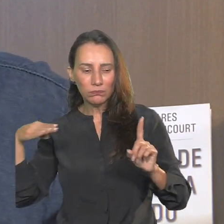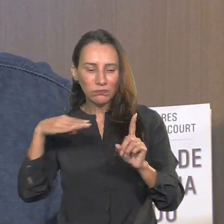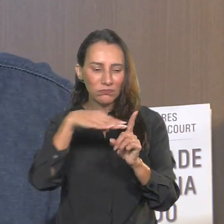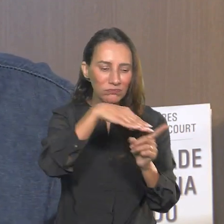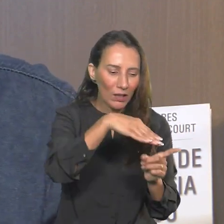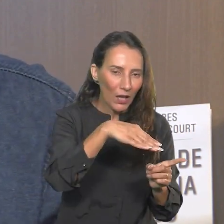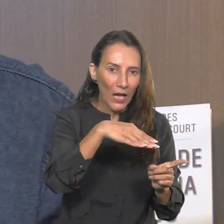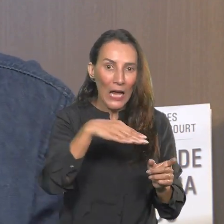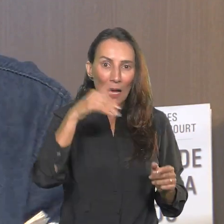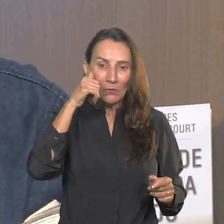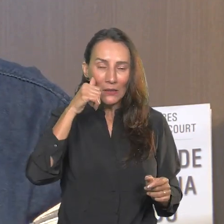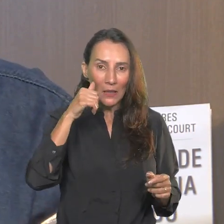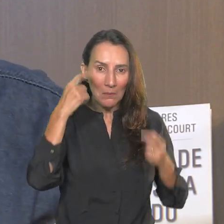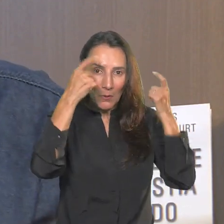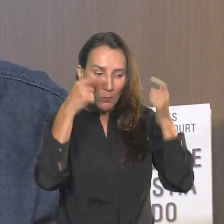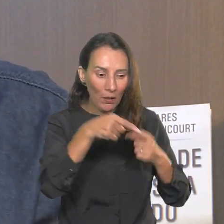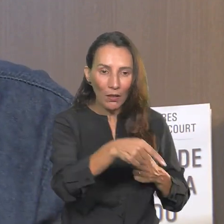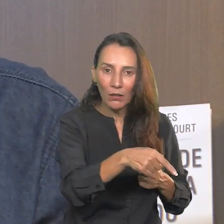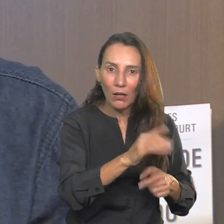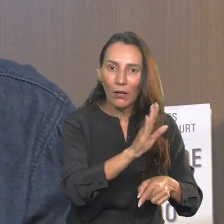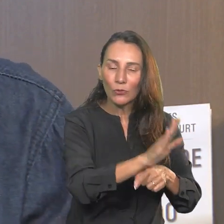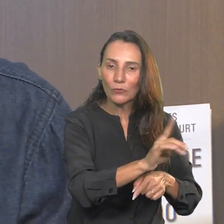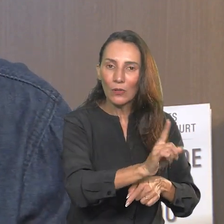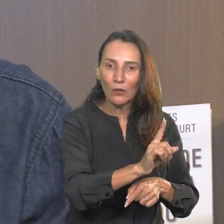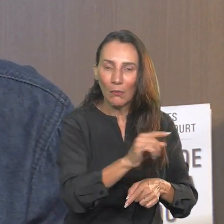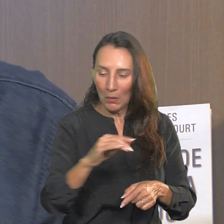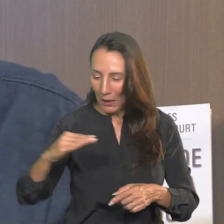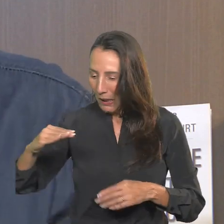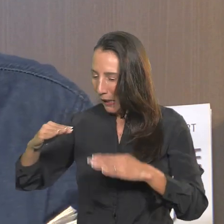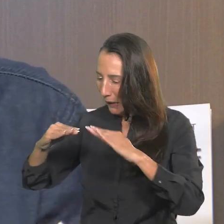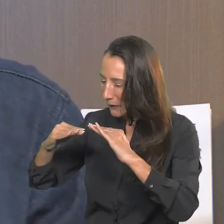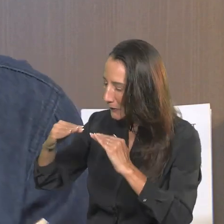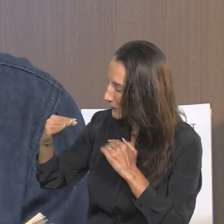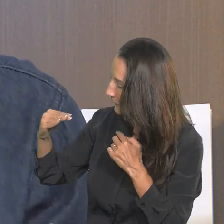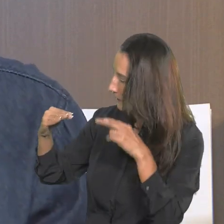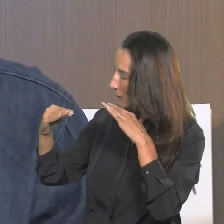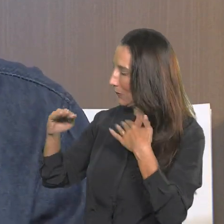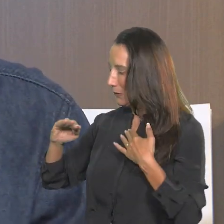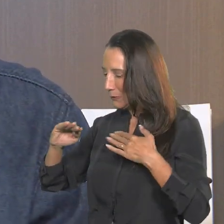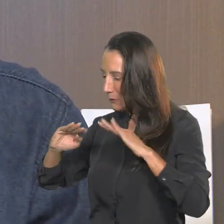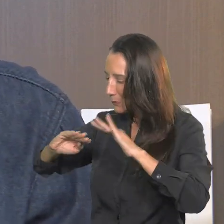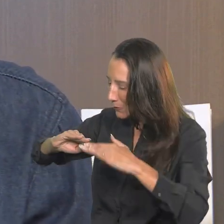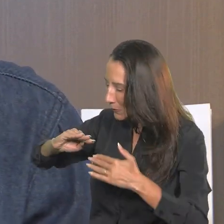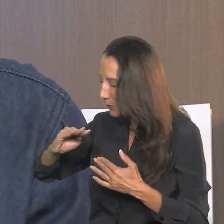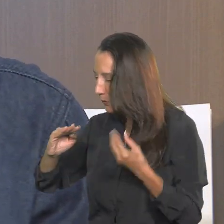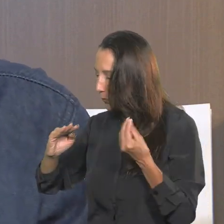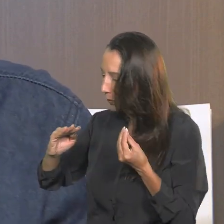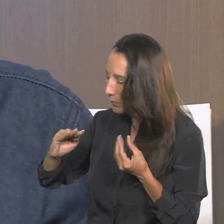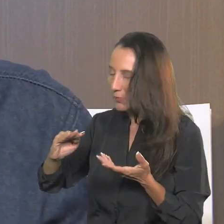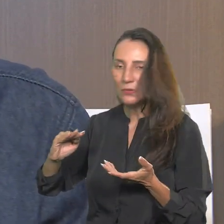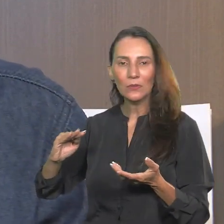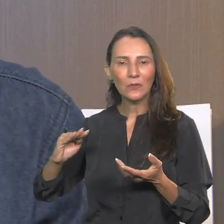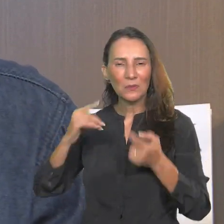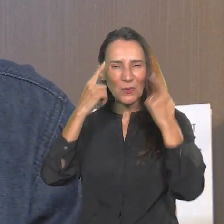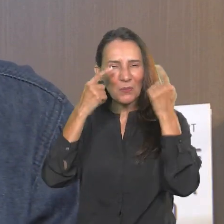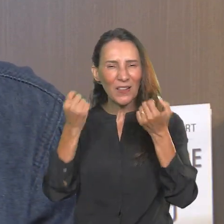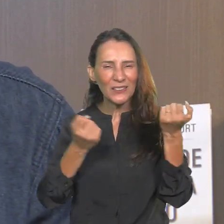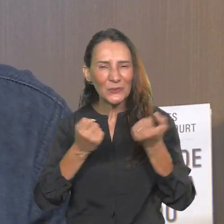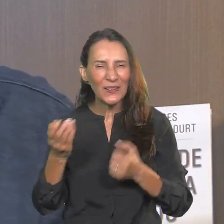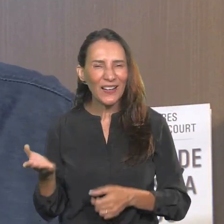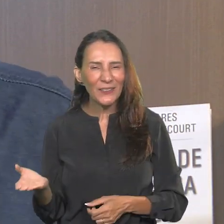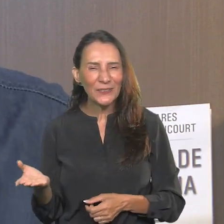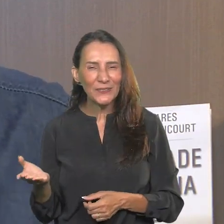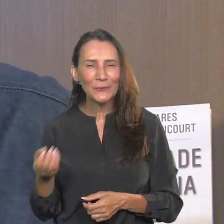dela. Era preocupada com o carro. Então a pessoa é implacável, não tem misericórdia.